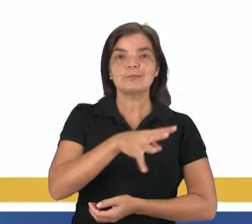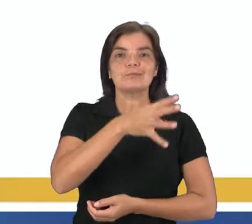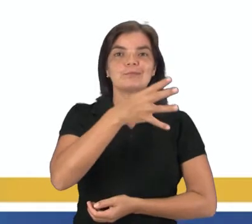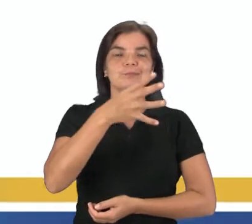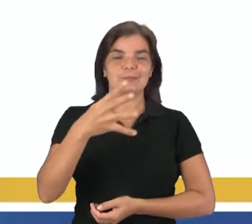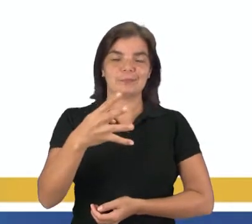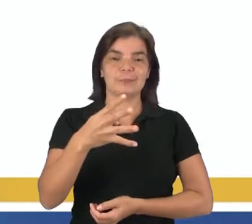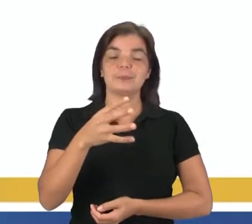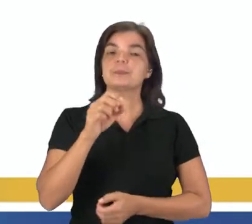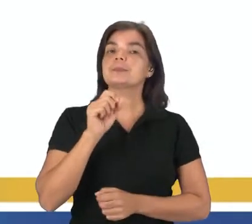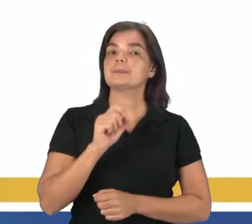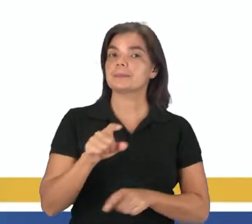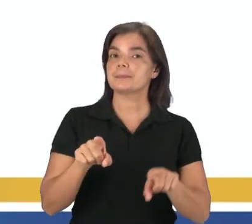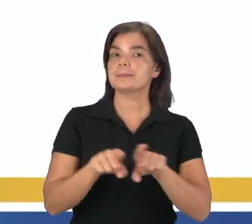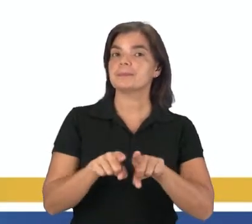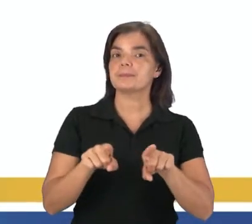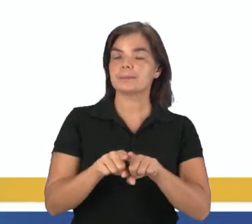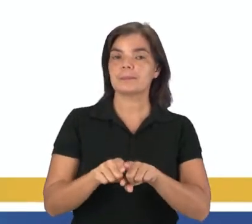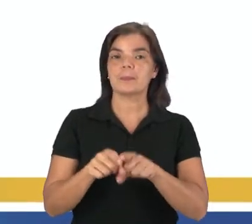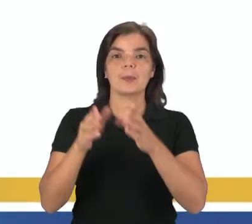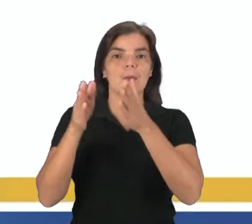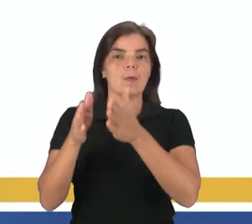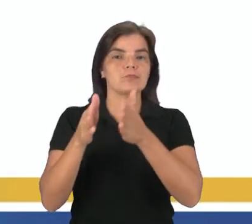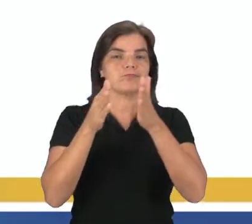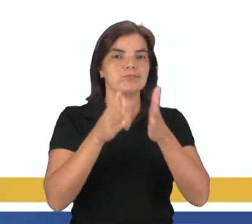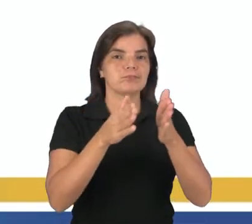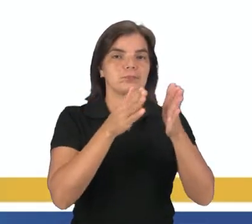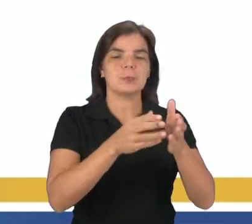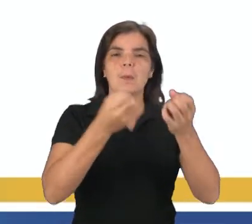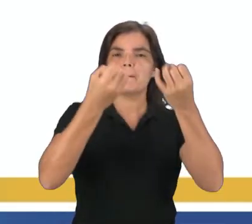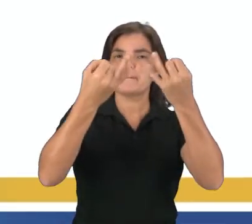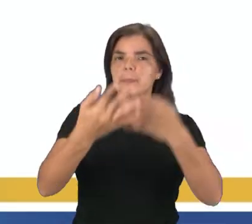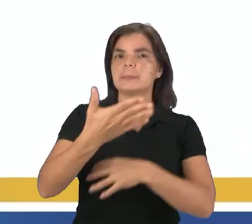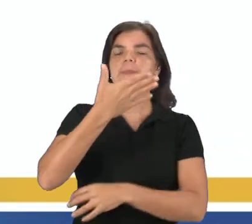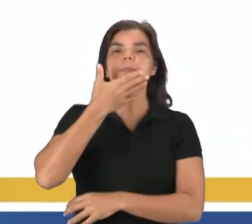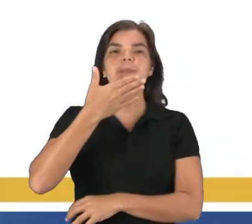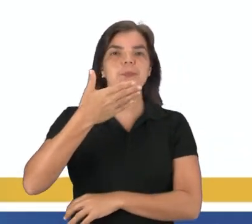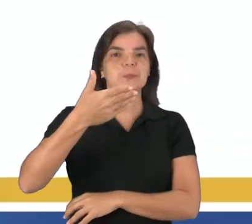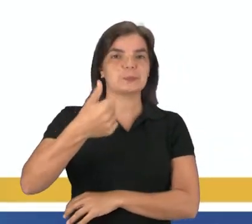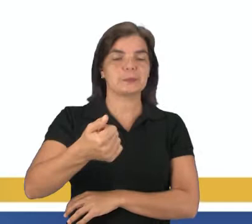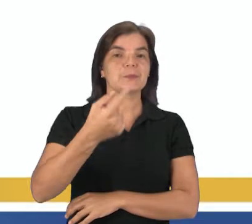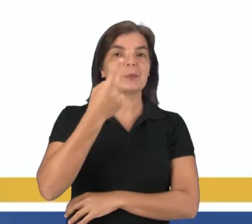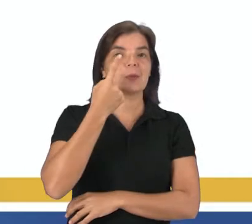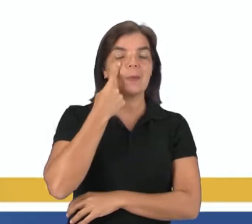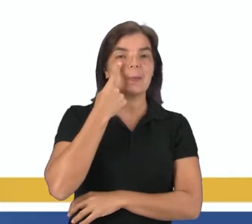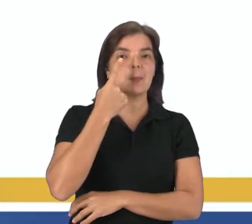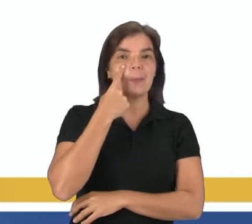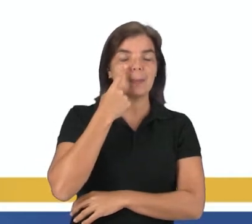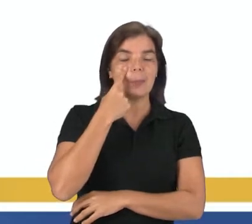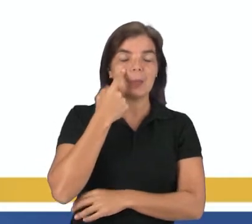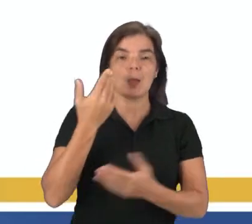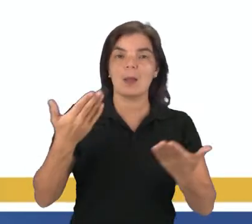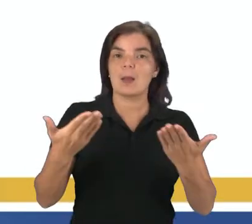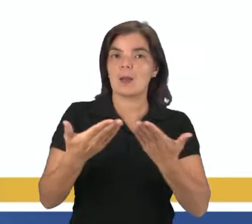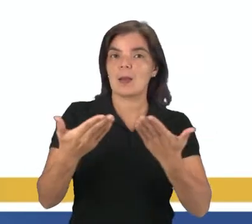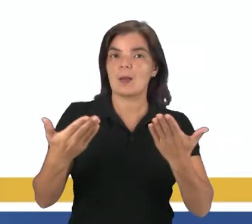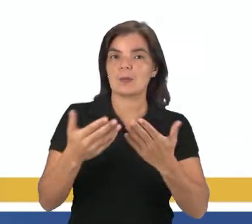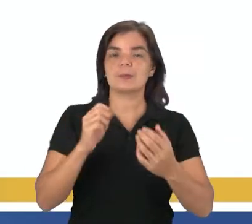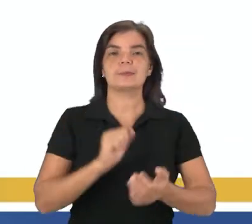tabela, Nessa tabela nós temos as ordens e classes. Para explicar melhor, eu quero que você acompanhe